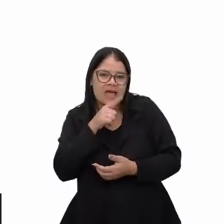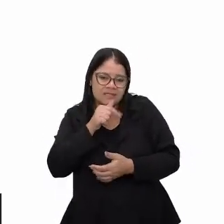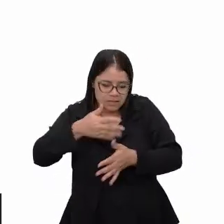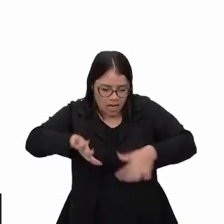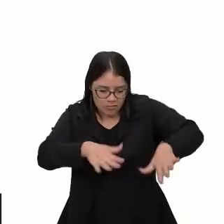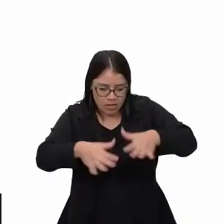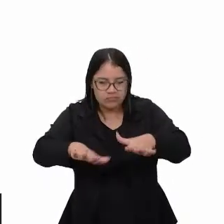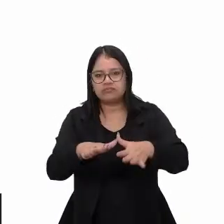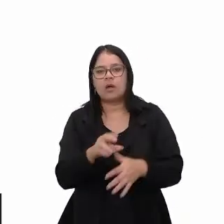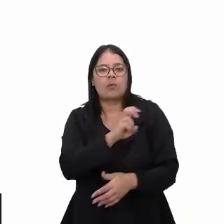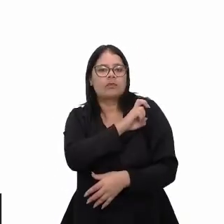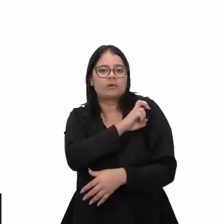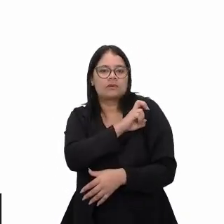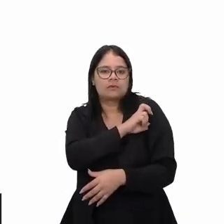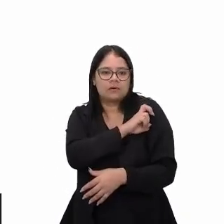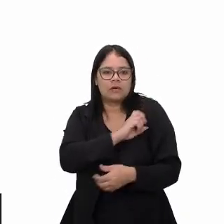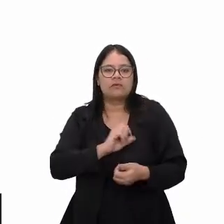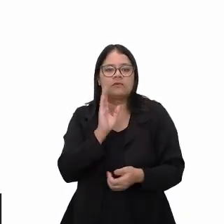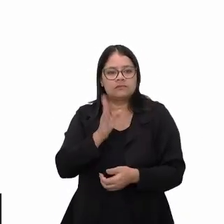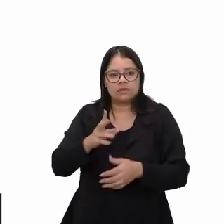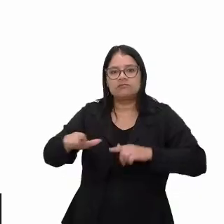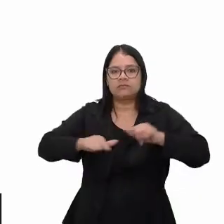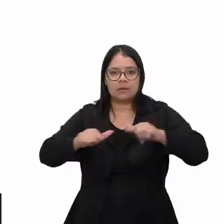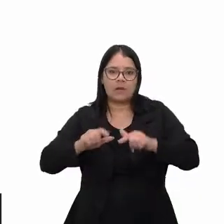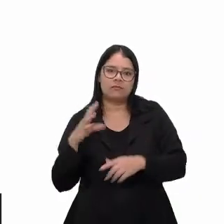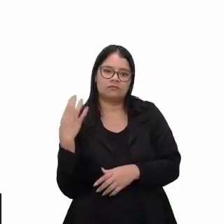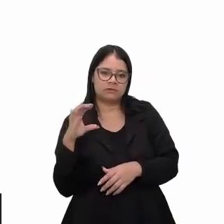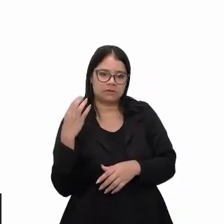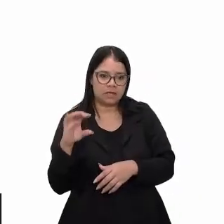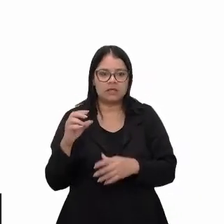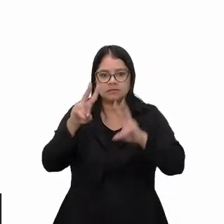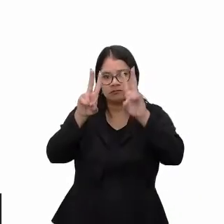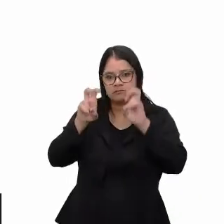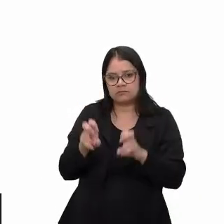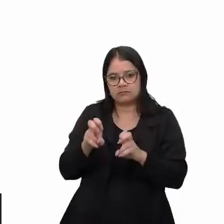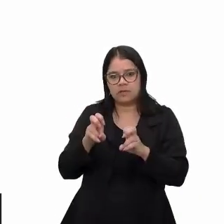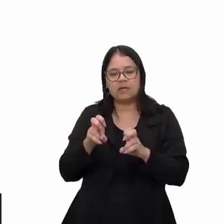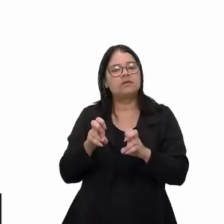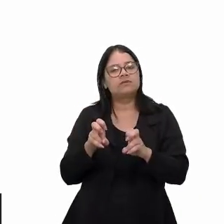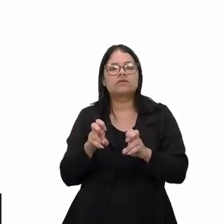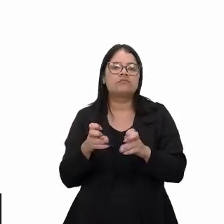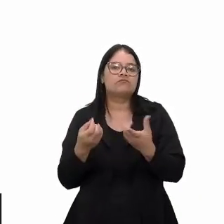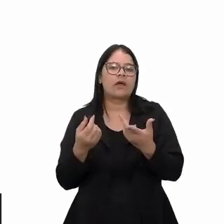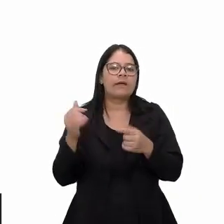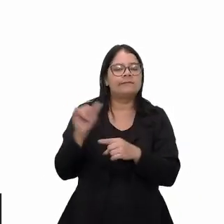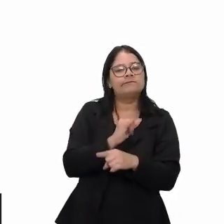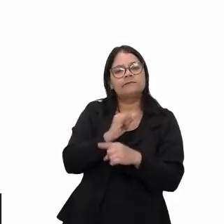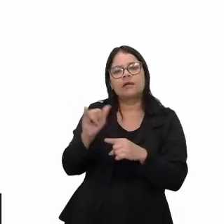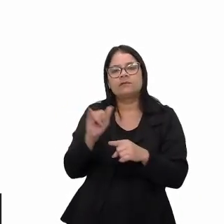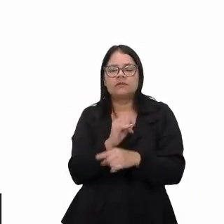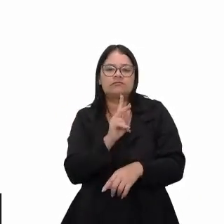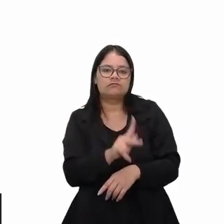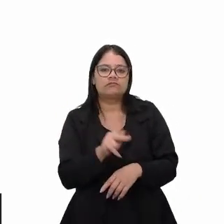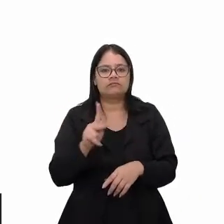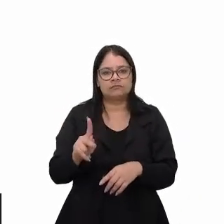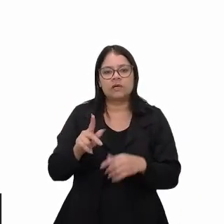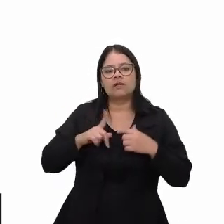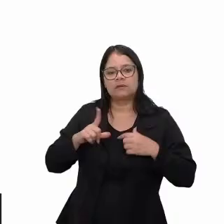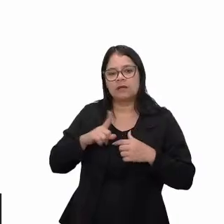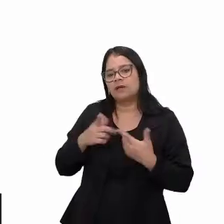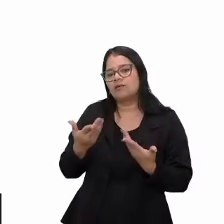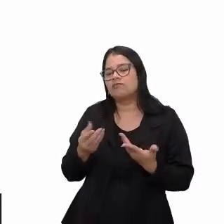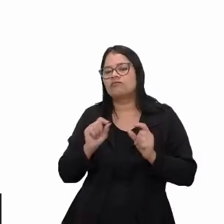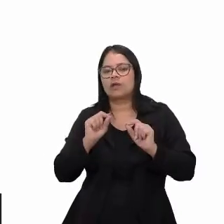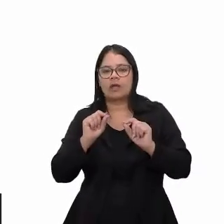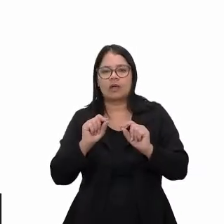o 5º ano já trabalha em ciências essa temática. Então, é uma forma do professor ter um